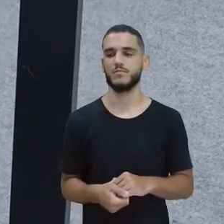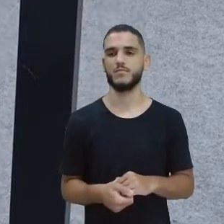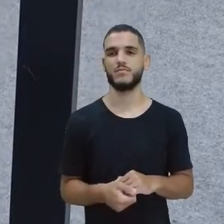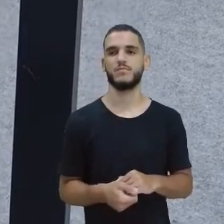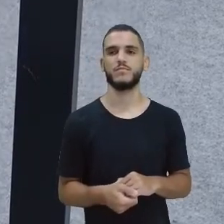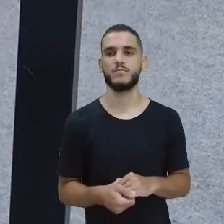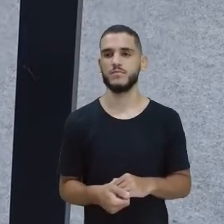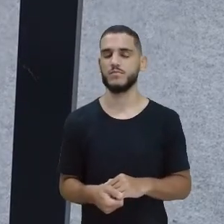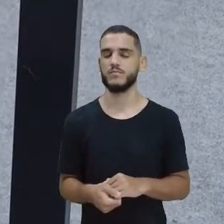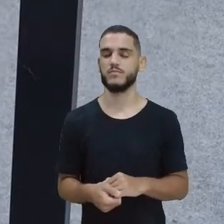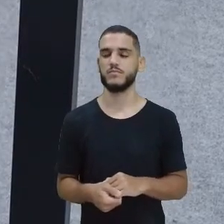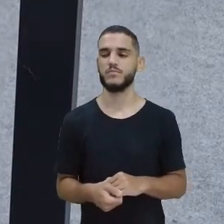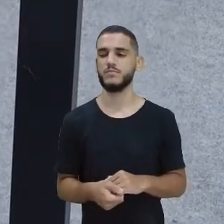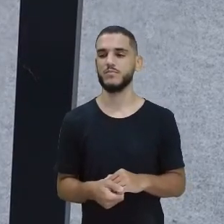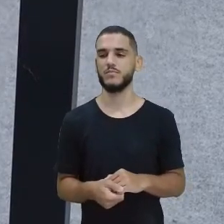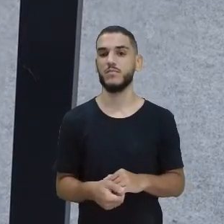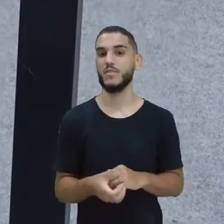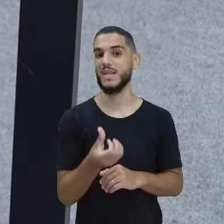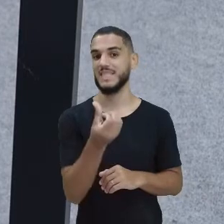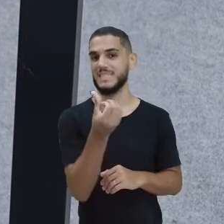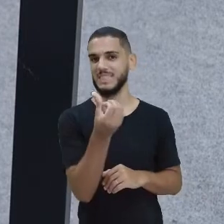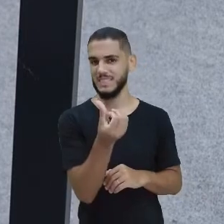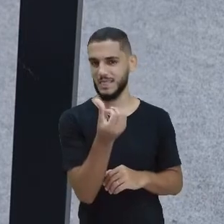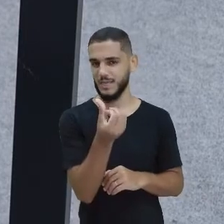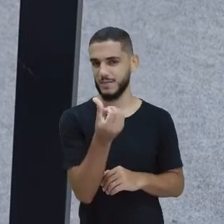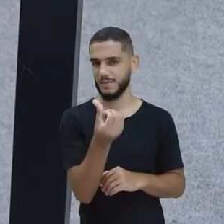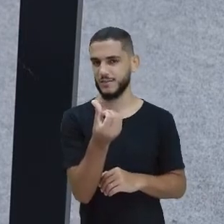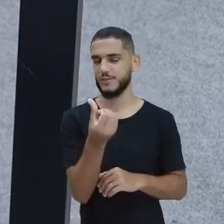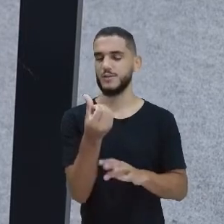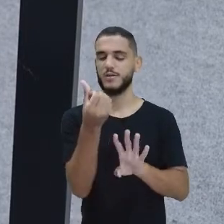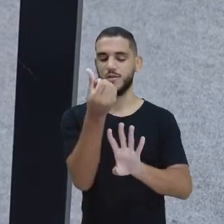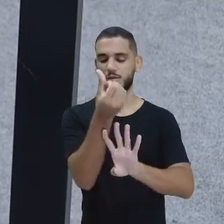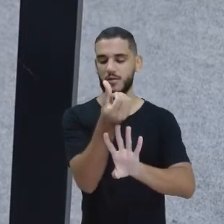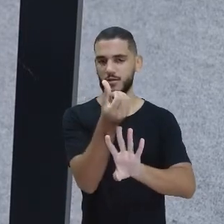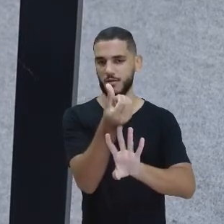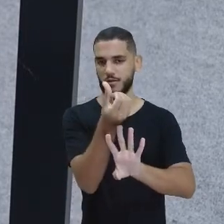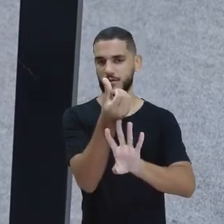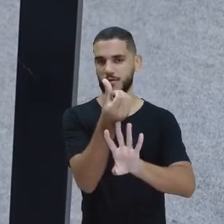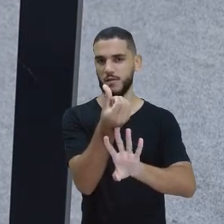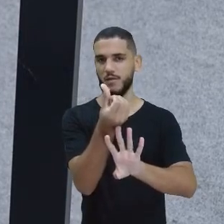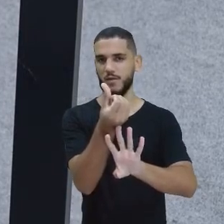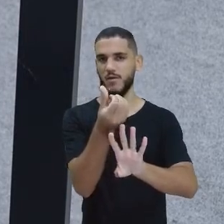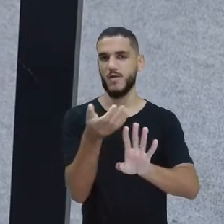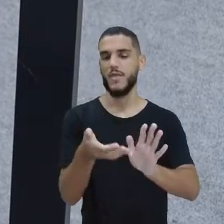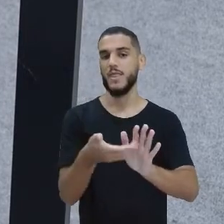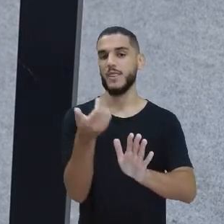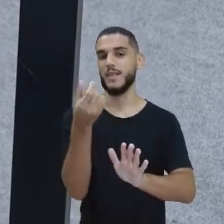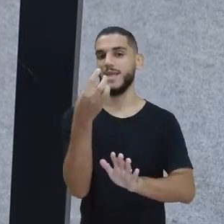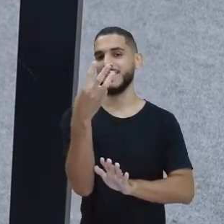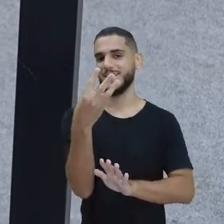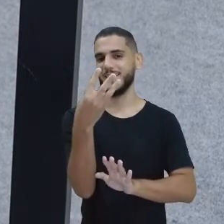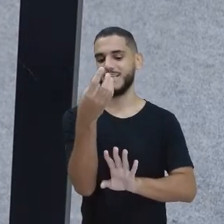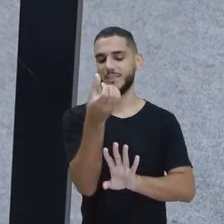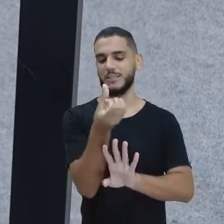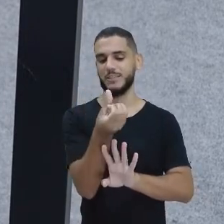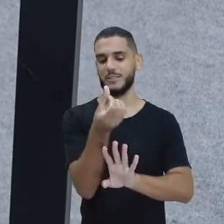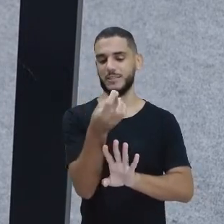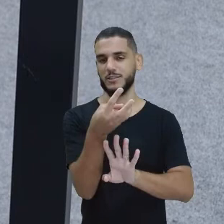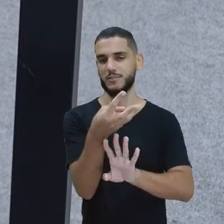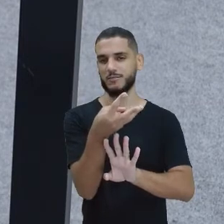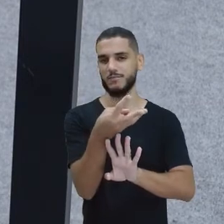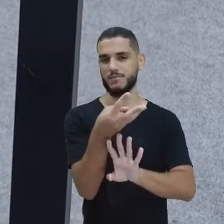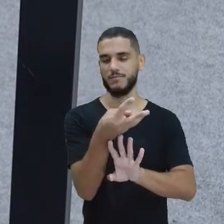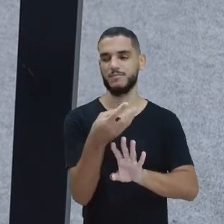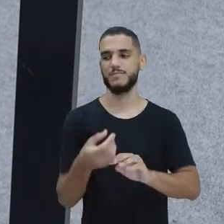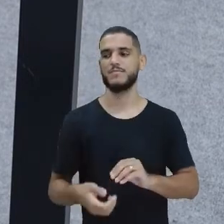E de 6 dezenas, agora eu vou para a ordem das dezenas, vou tirar 3 dezenas, tá certo?